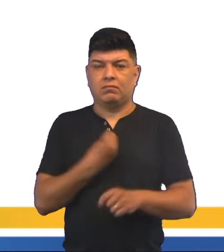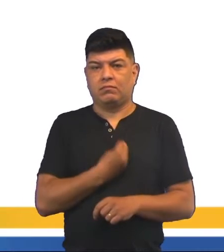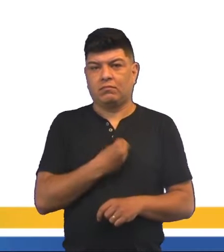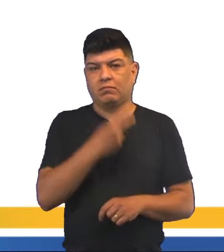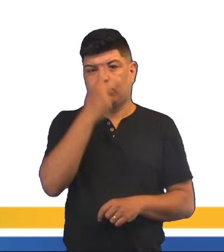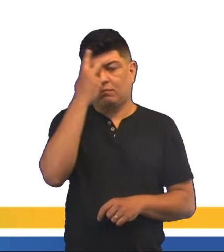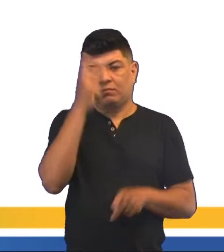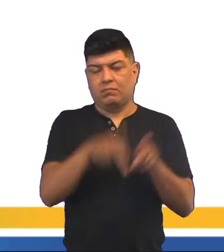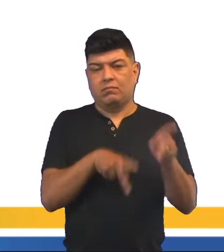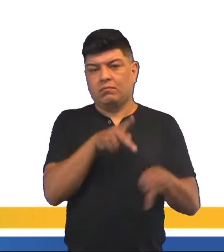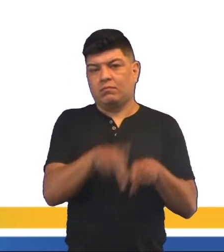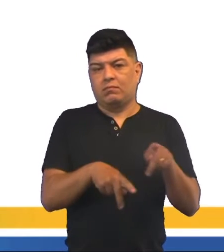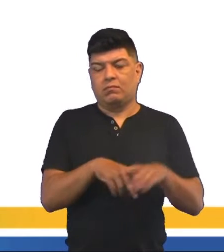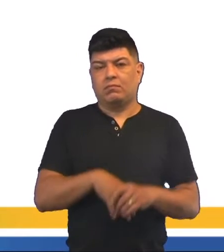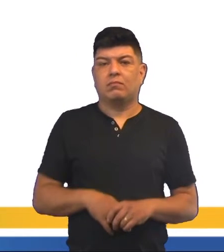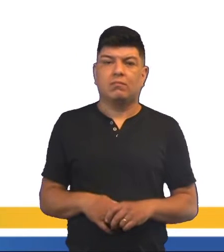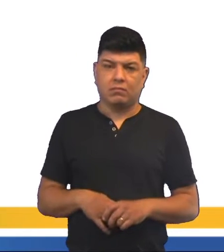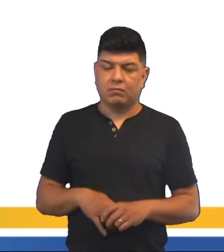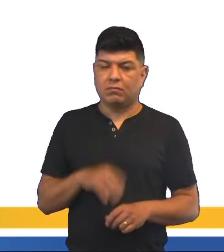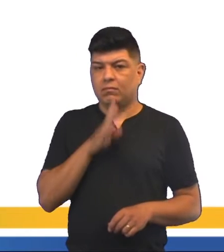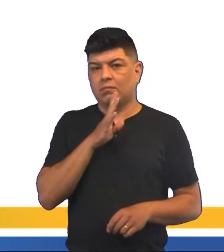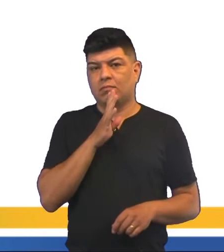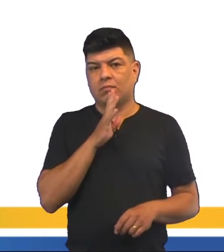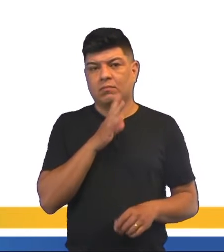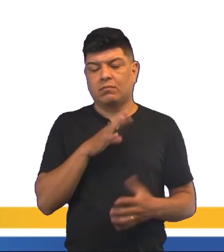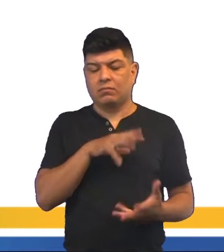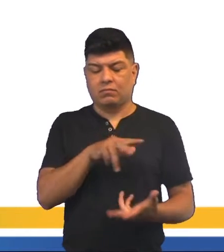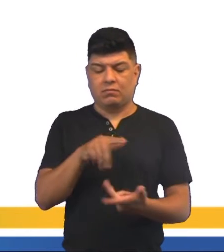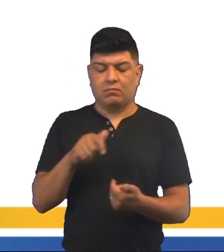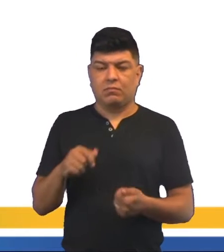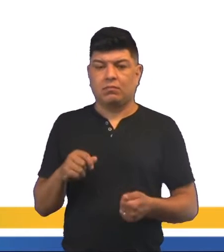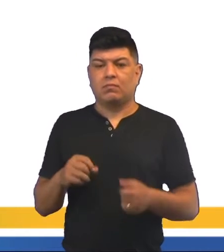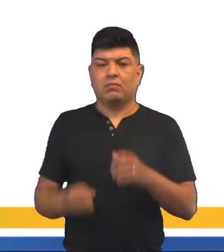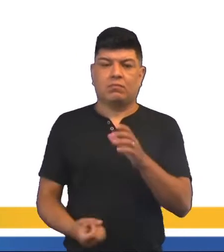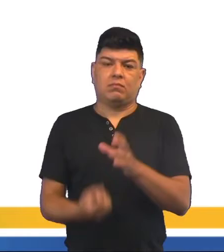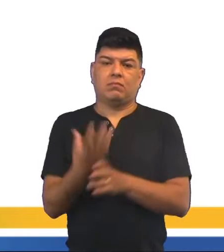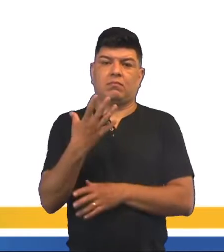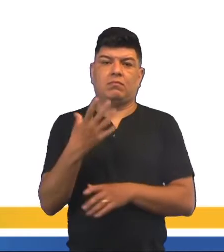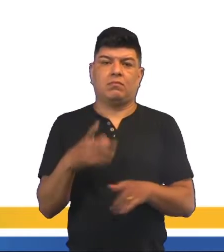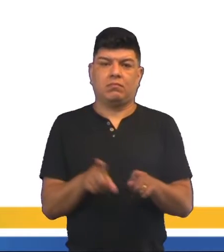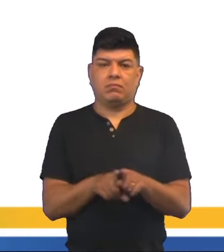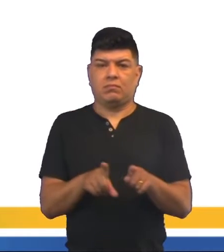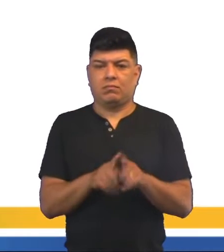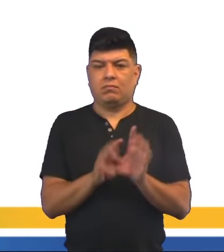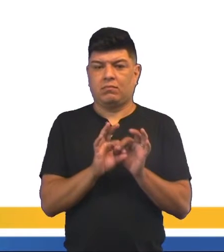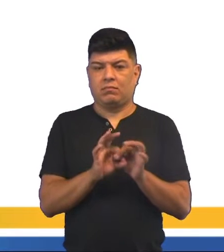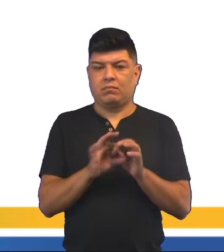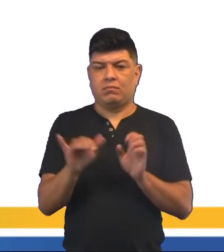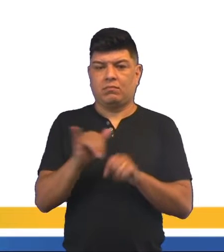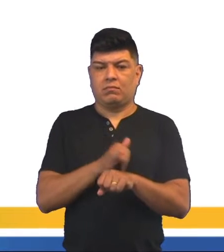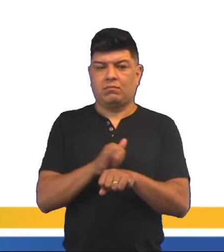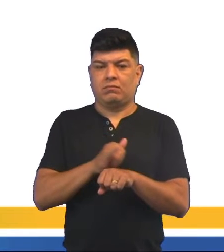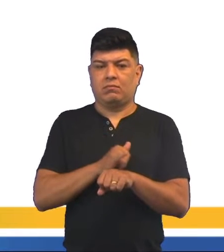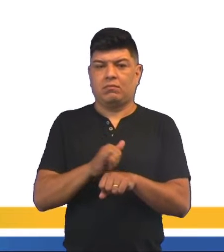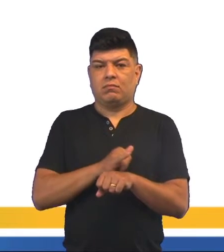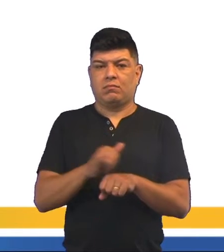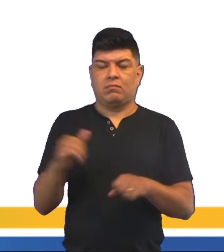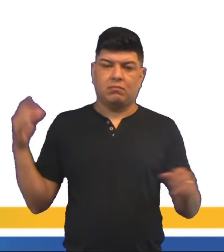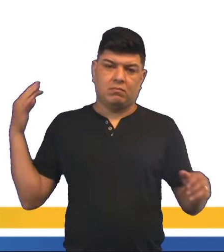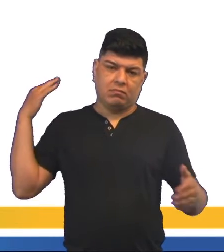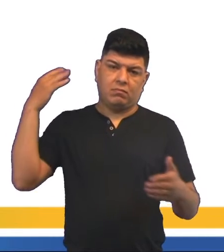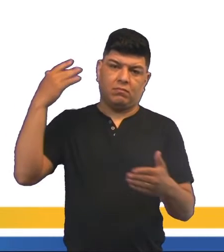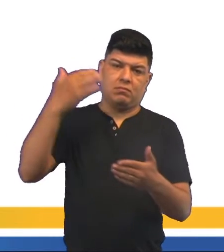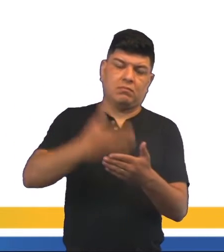vida dessas populações. Então, ficaram conhecidos no mundo inteiro, né, dando origem a alianças estratégicas, né, que persistem